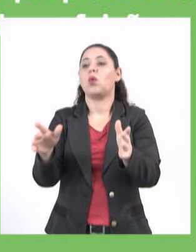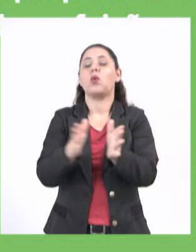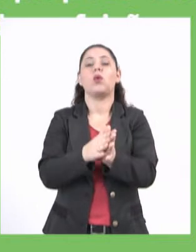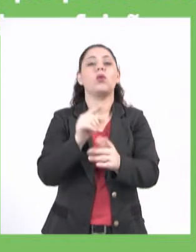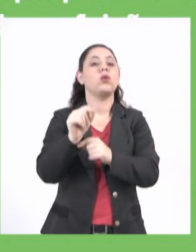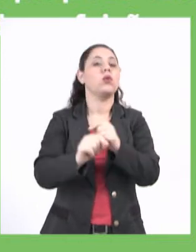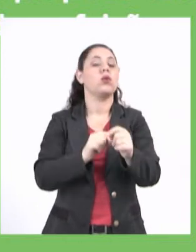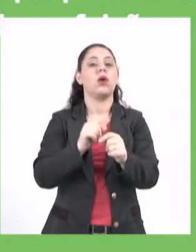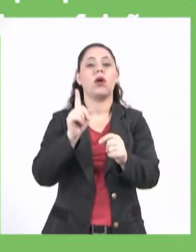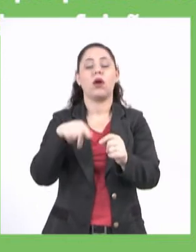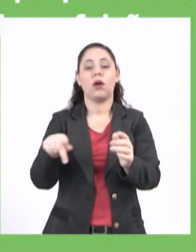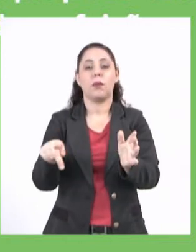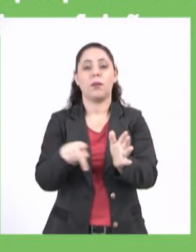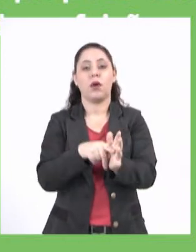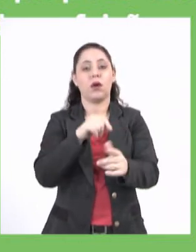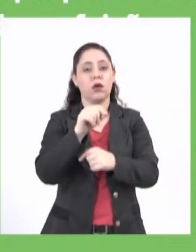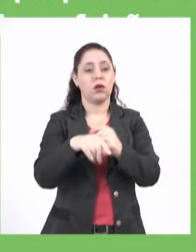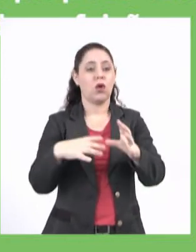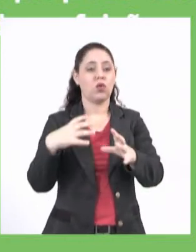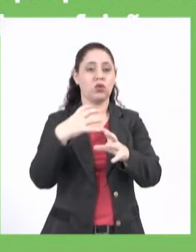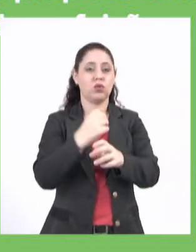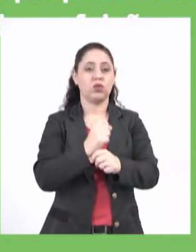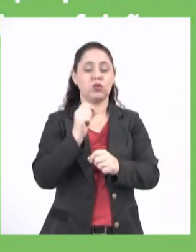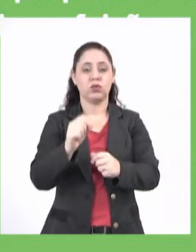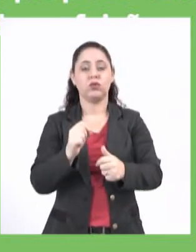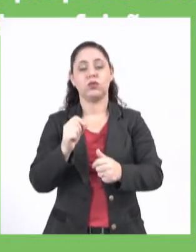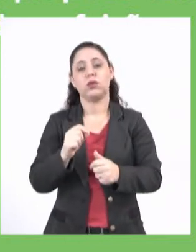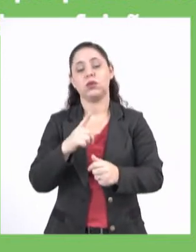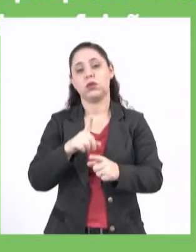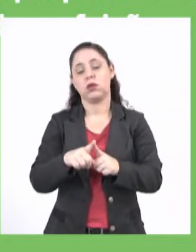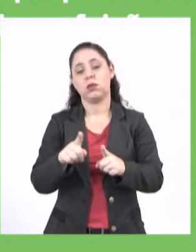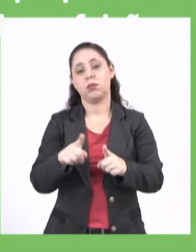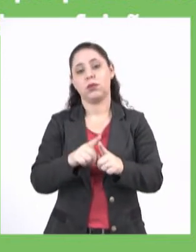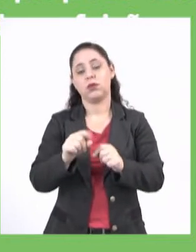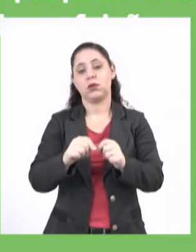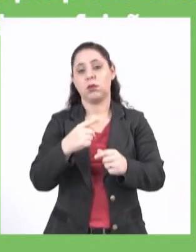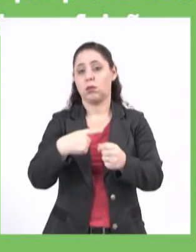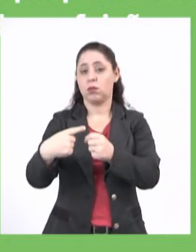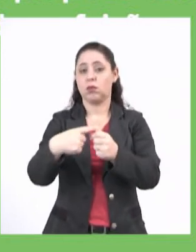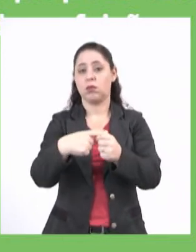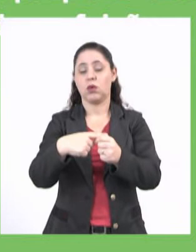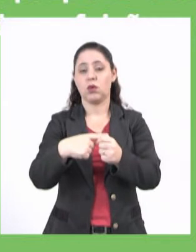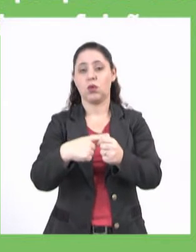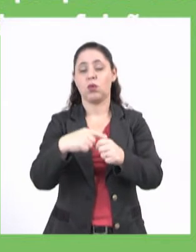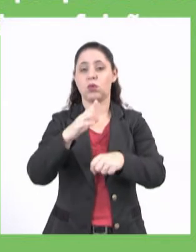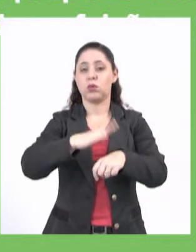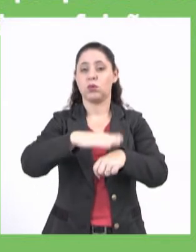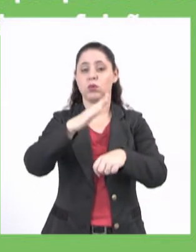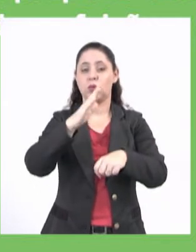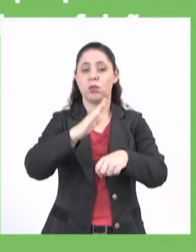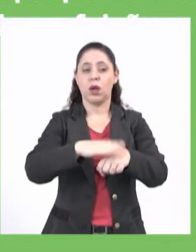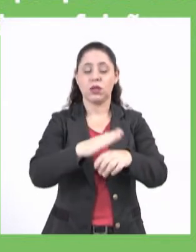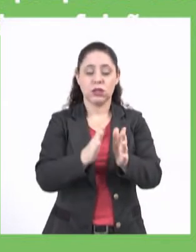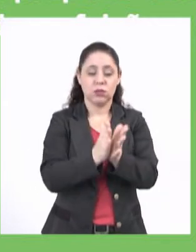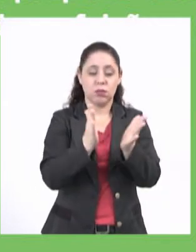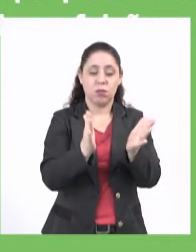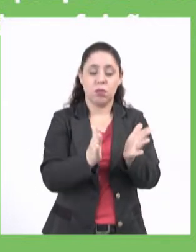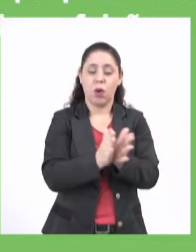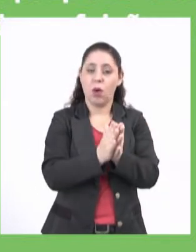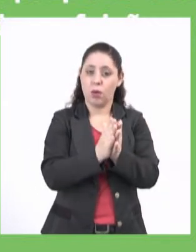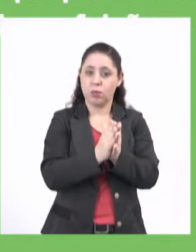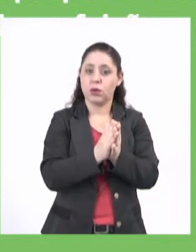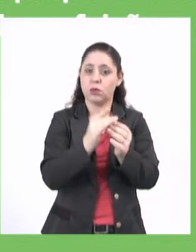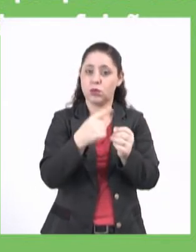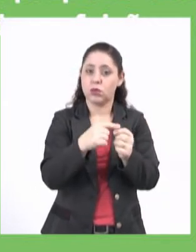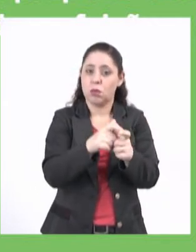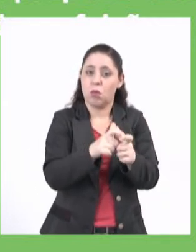falando, calculados através do índice de vulnerabilidade, o tamanho do município. Quanto mais vulnerável o município e maior